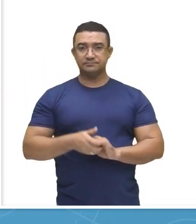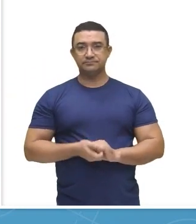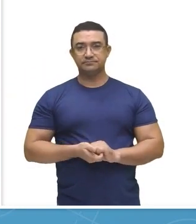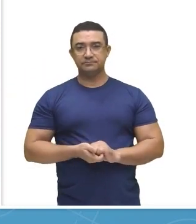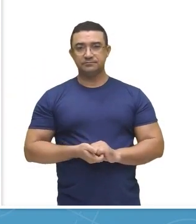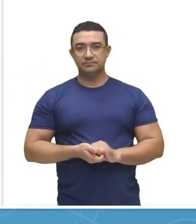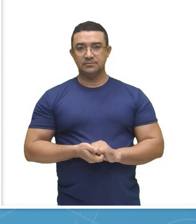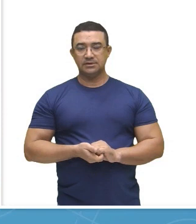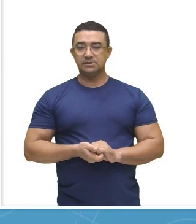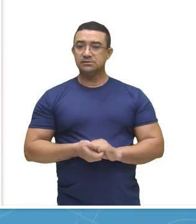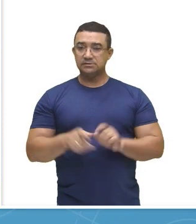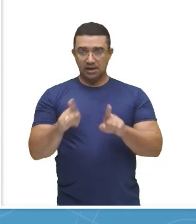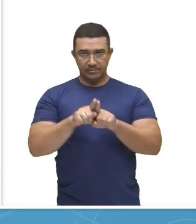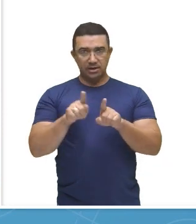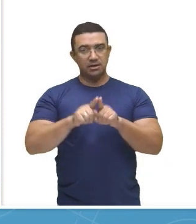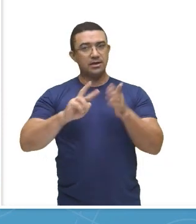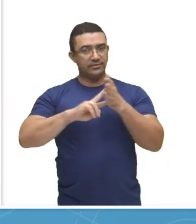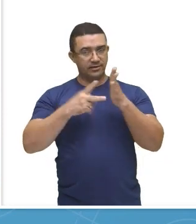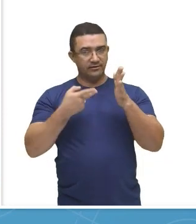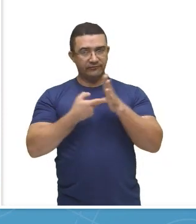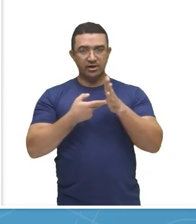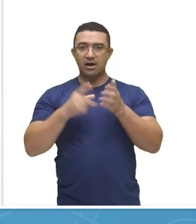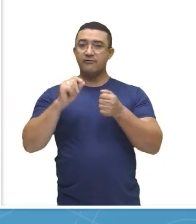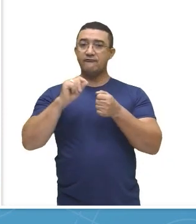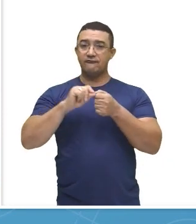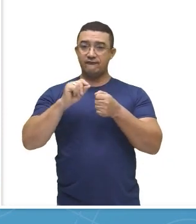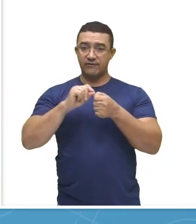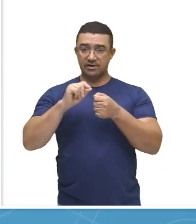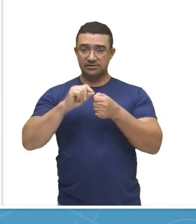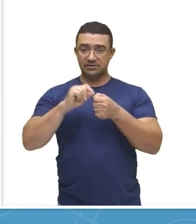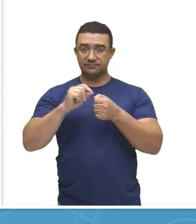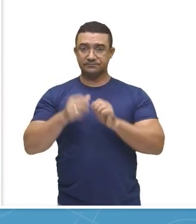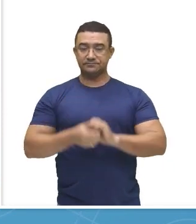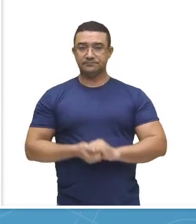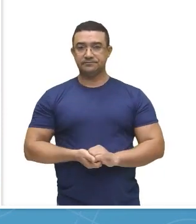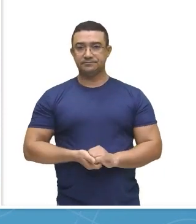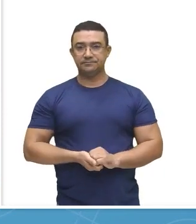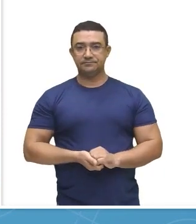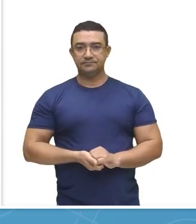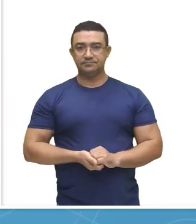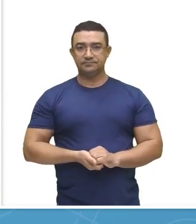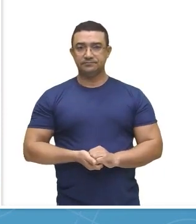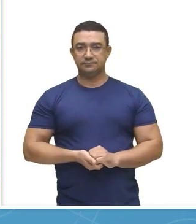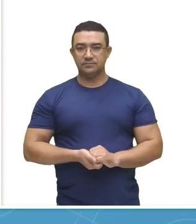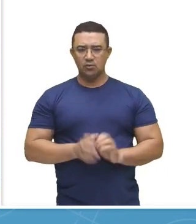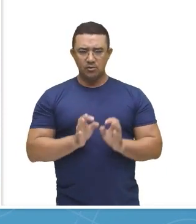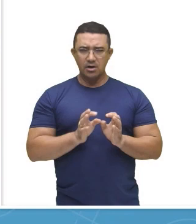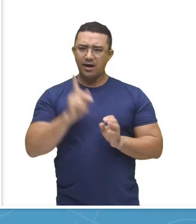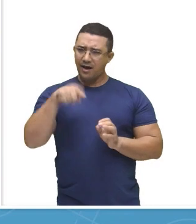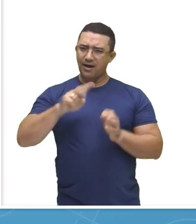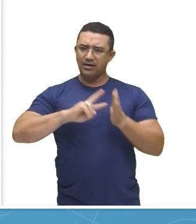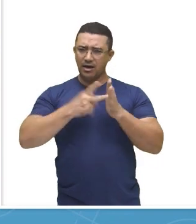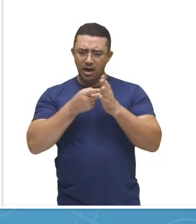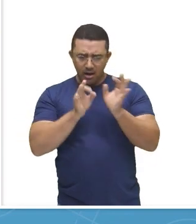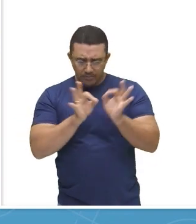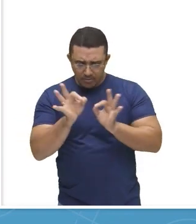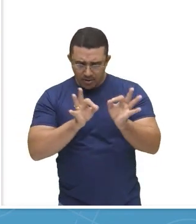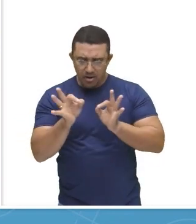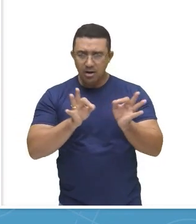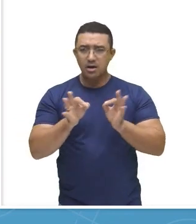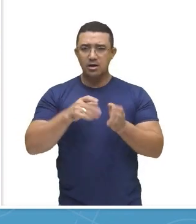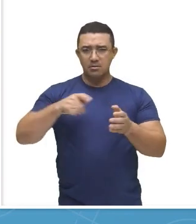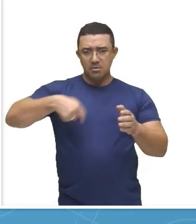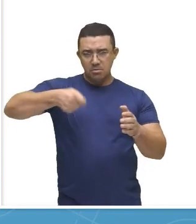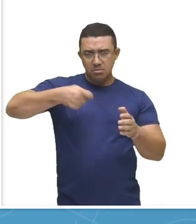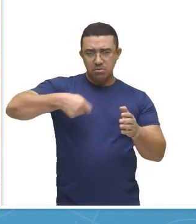gente, também é fazer. Só que esse make seria no sentido de você preparar algo, tá? Fazer um bolo, fazer